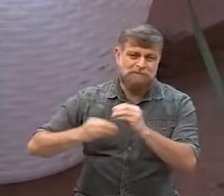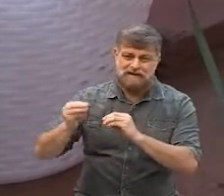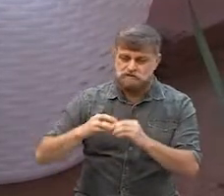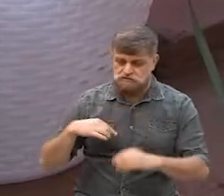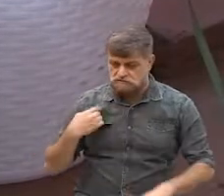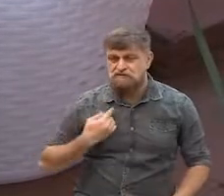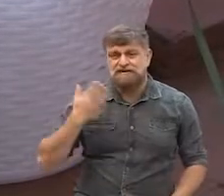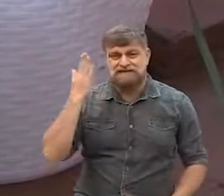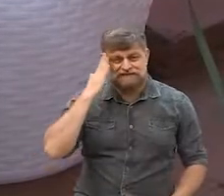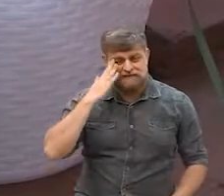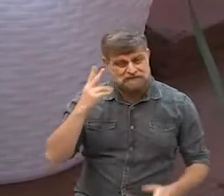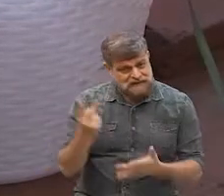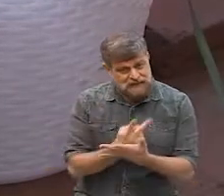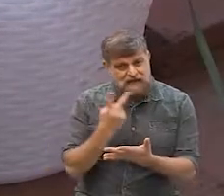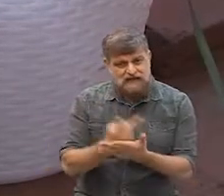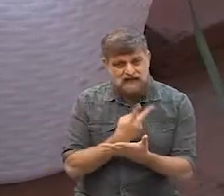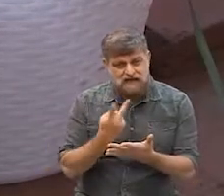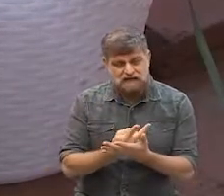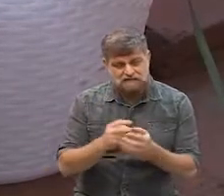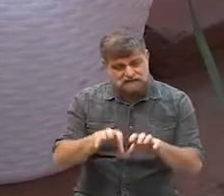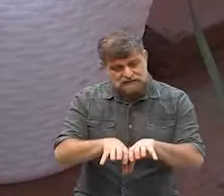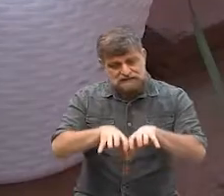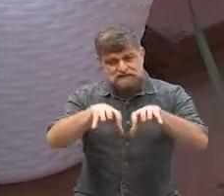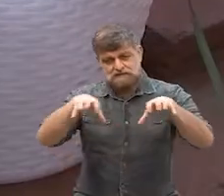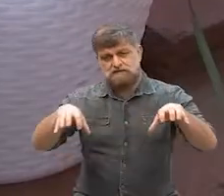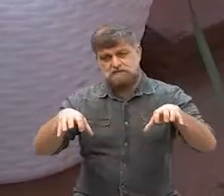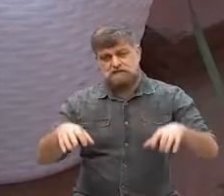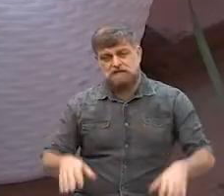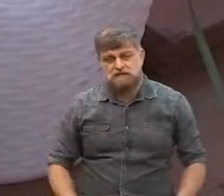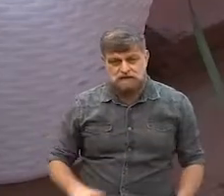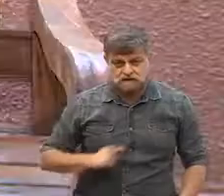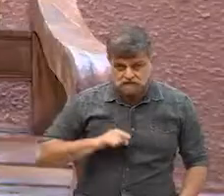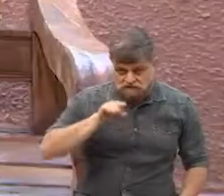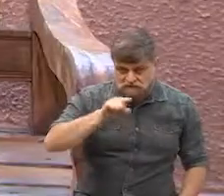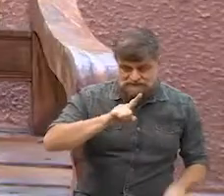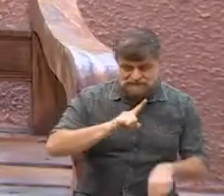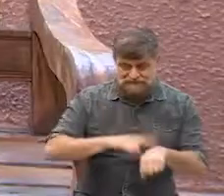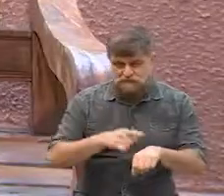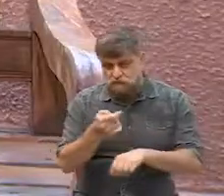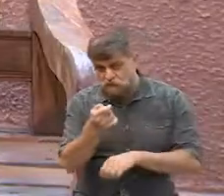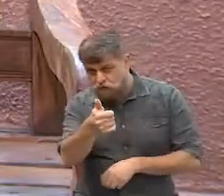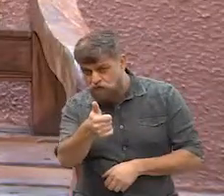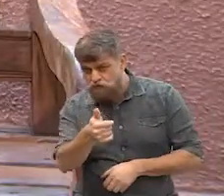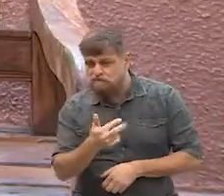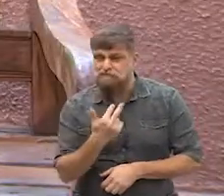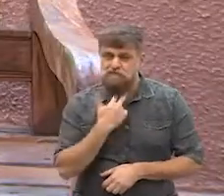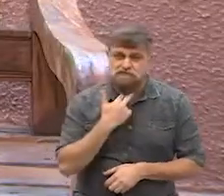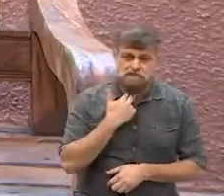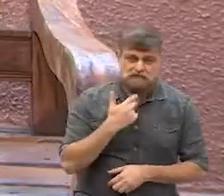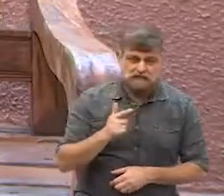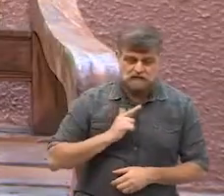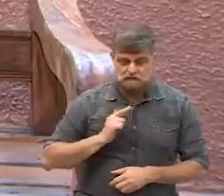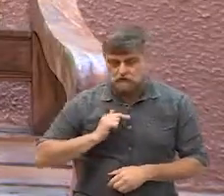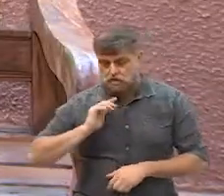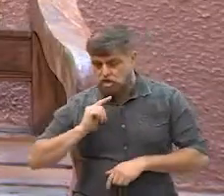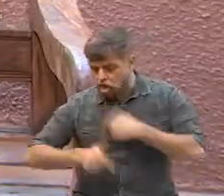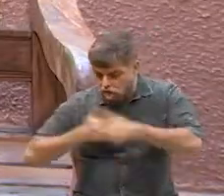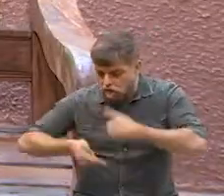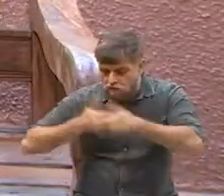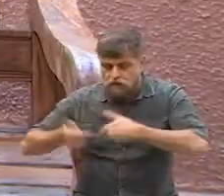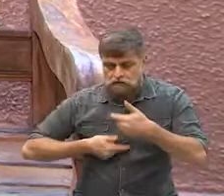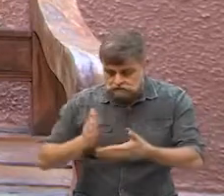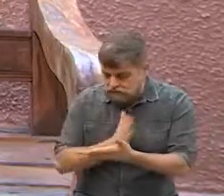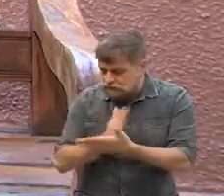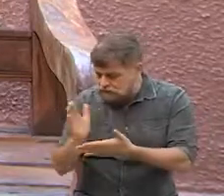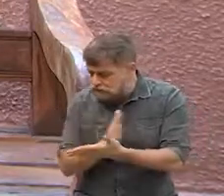nós sabemos que está errado. Então, se você tem pouco tempo, não tem condição de fazer muito, pelo